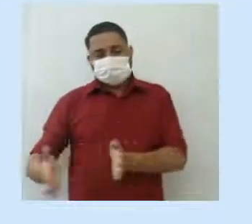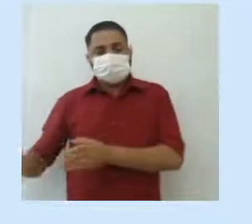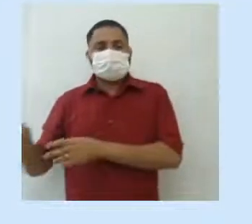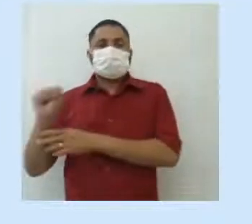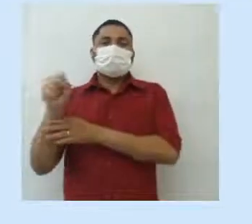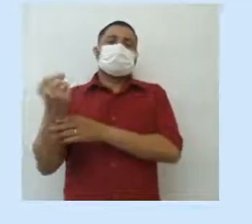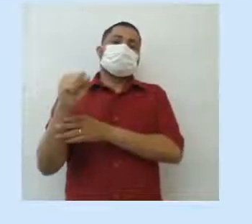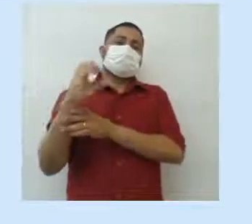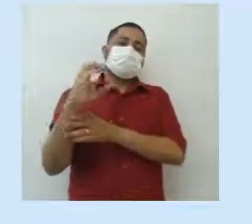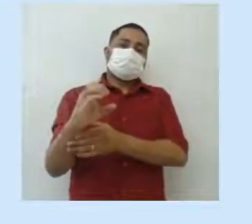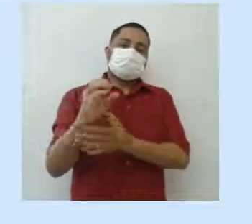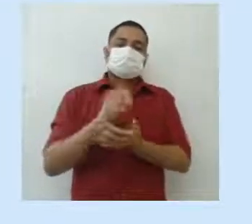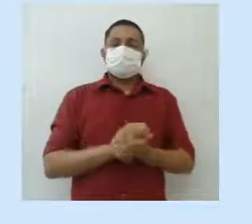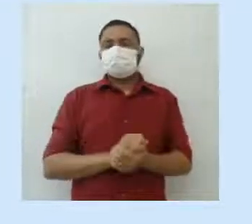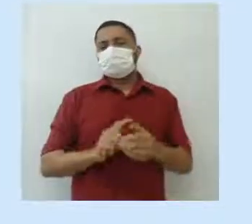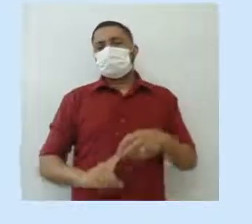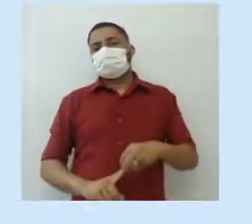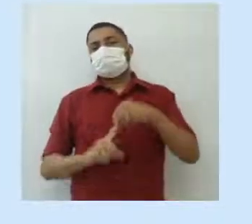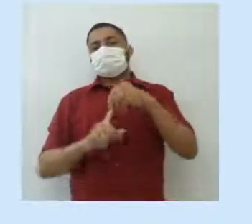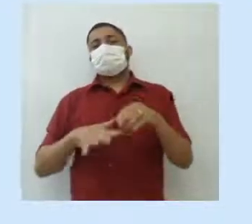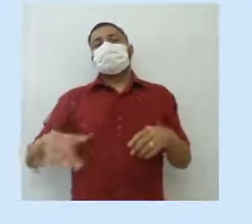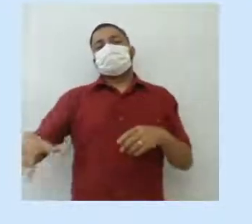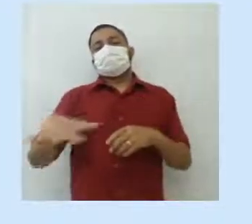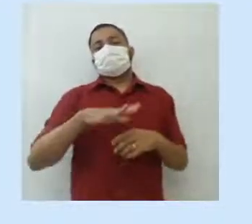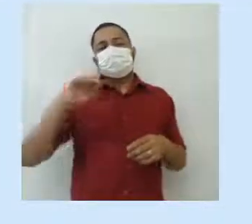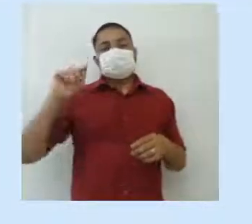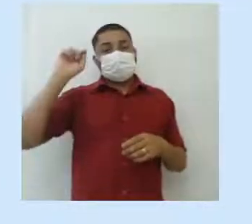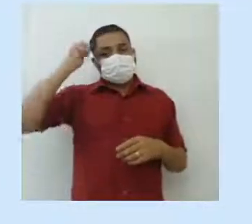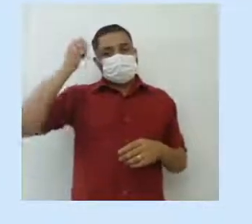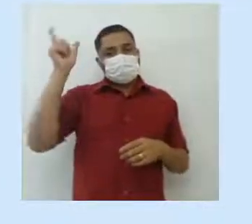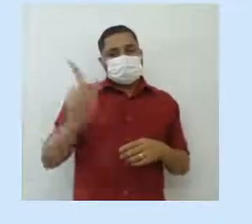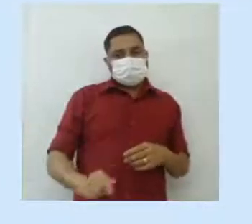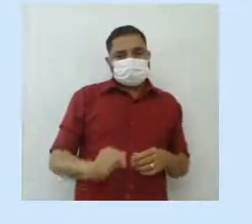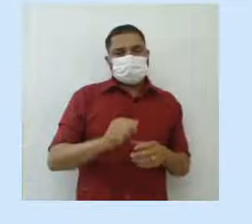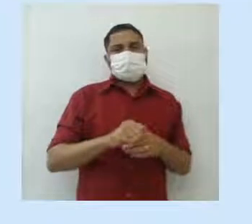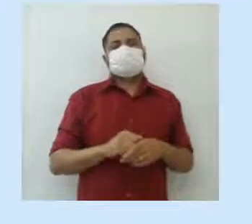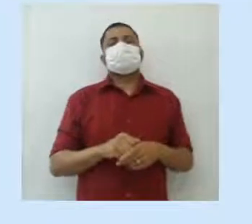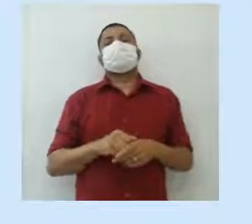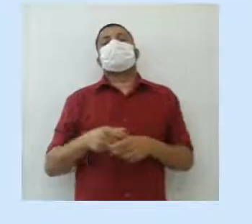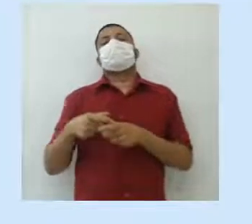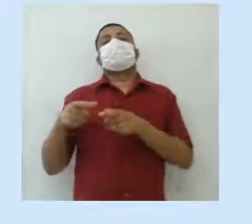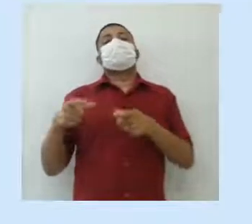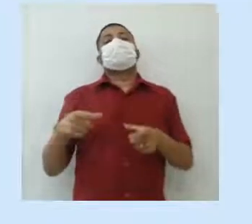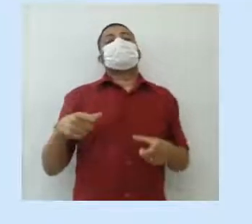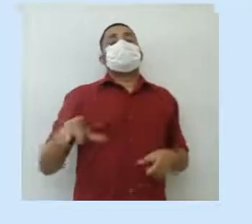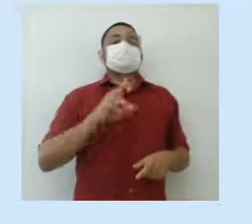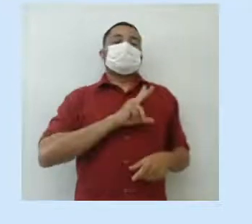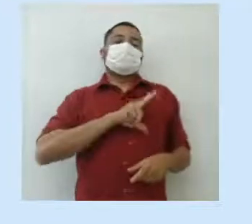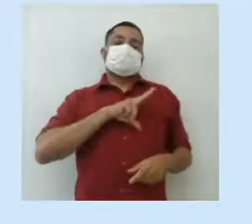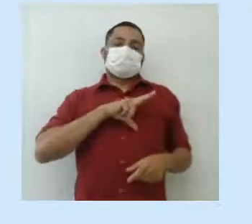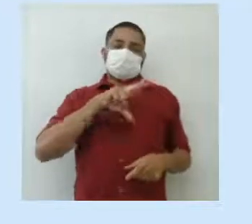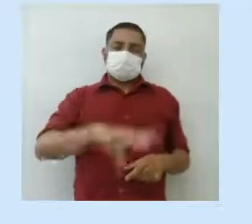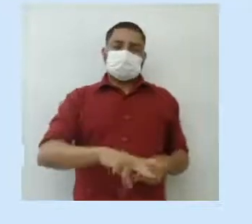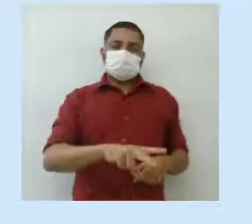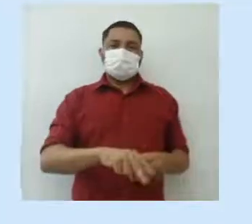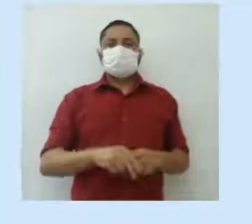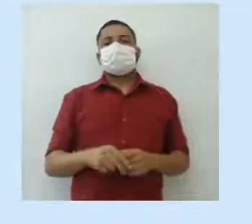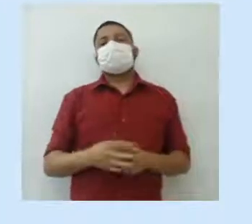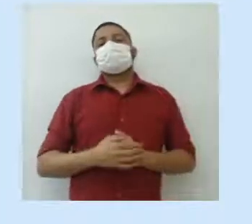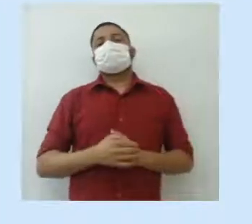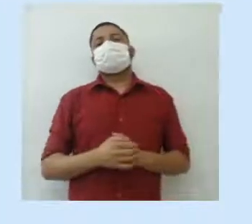né, as principais regiões africanas e onde os portugueses importavam mão de